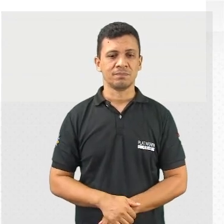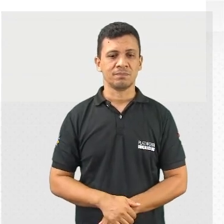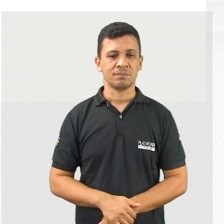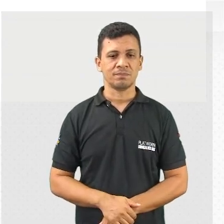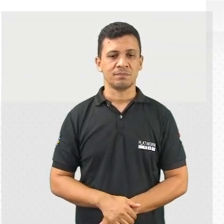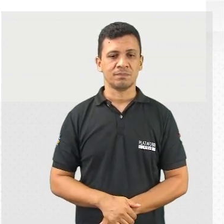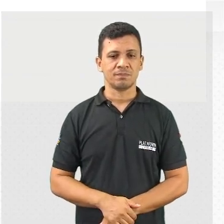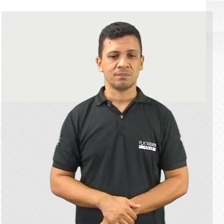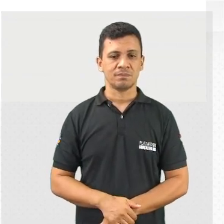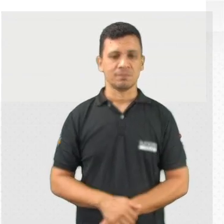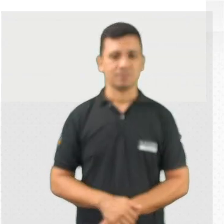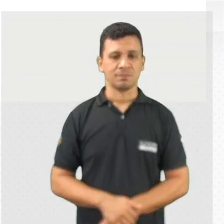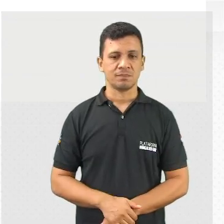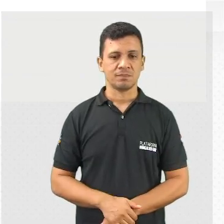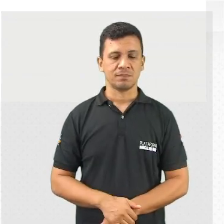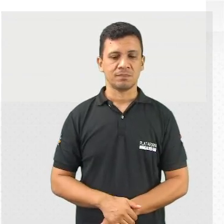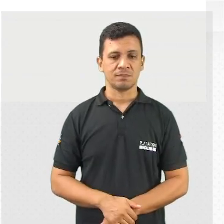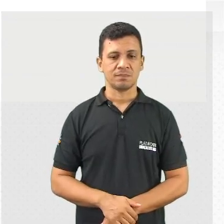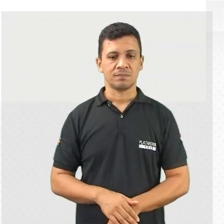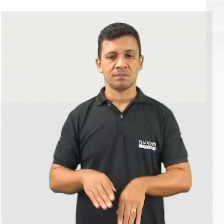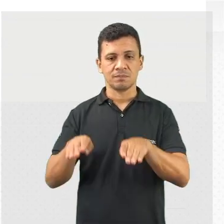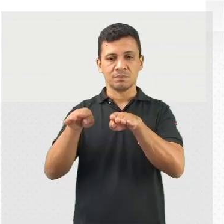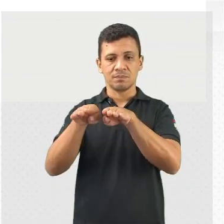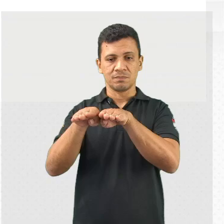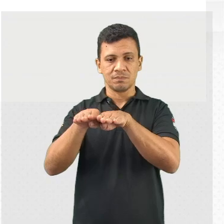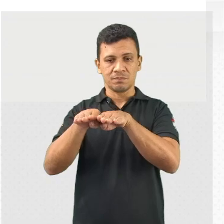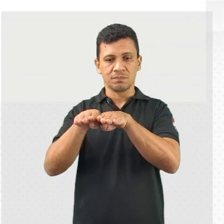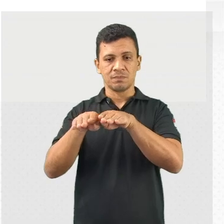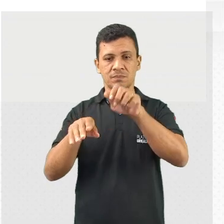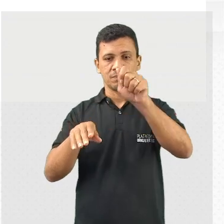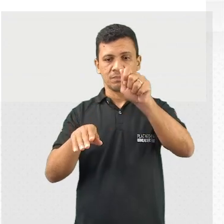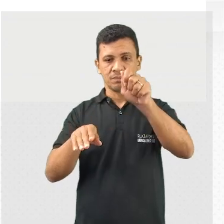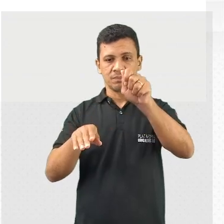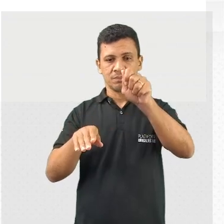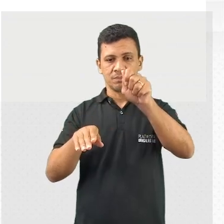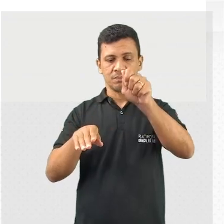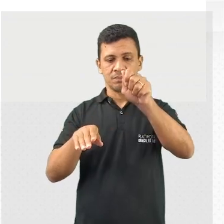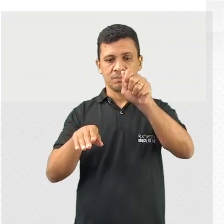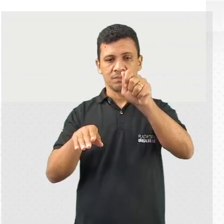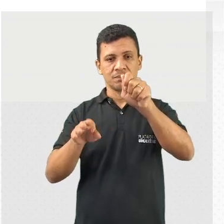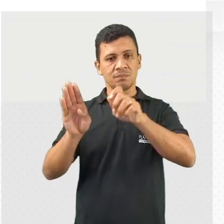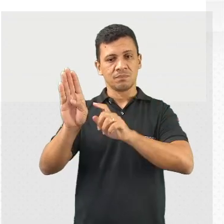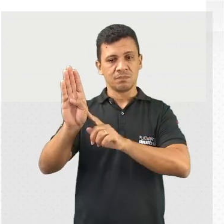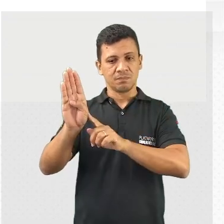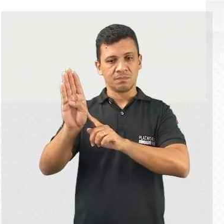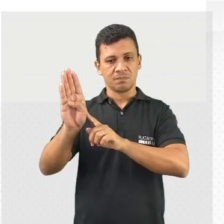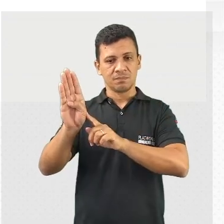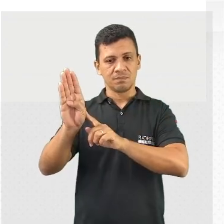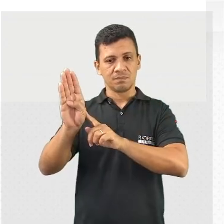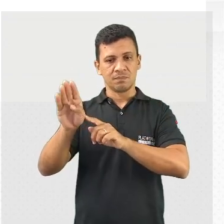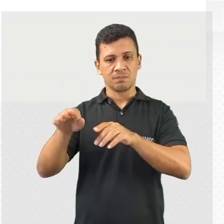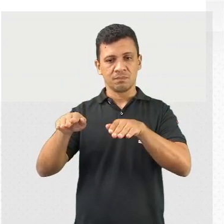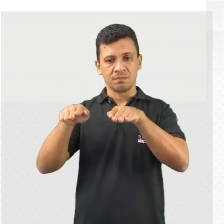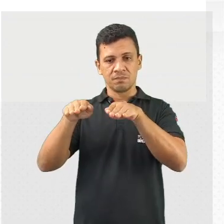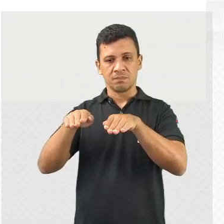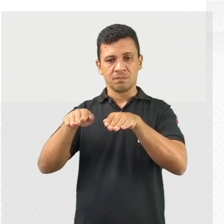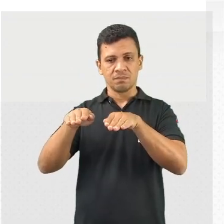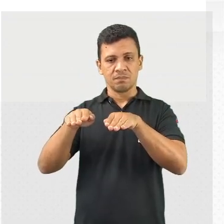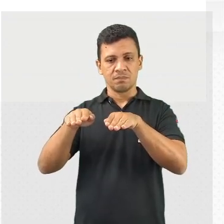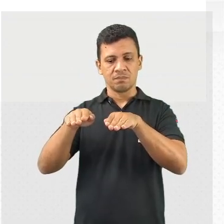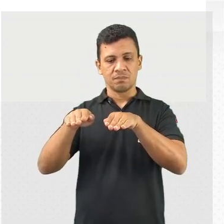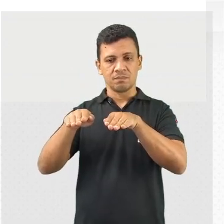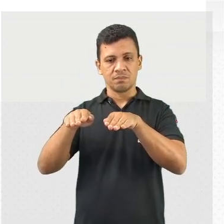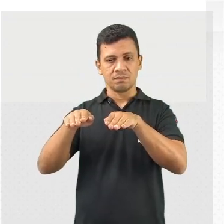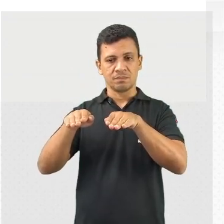Ó, placa A, eu vou fazer elas separadinhas, tá? Para ficar mais claro. Placa A,